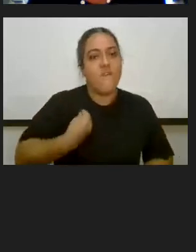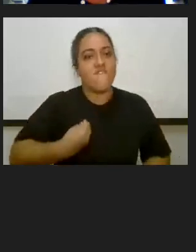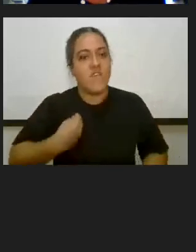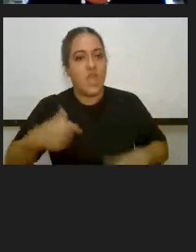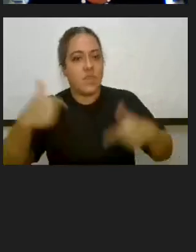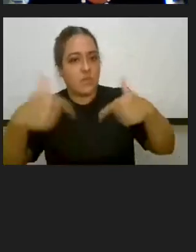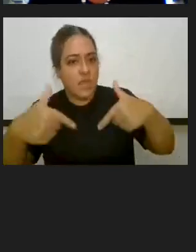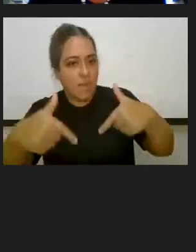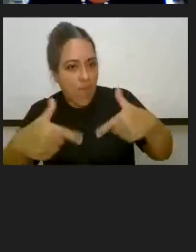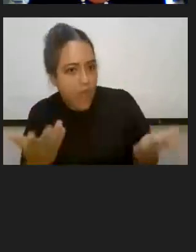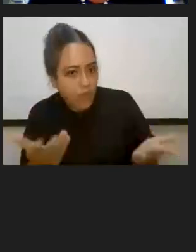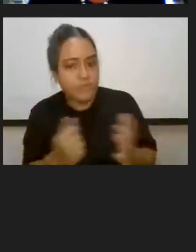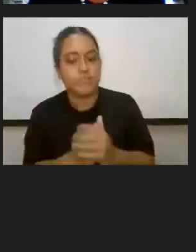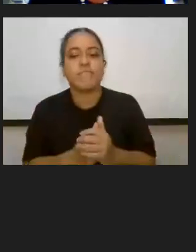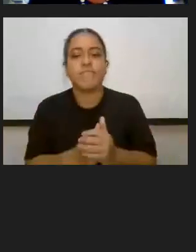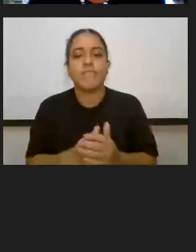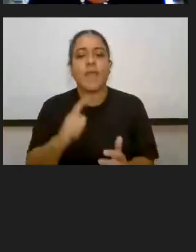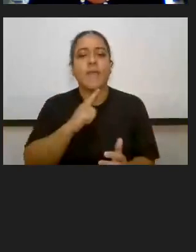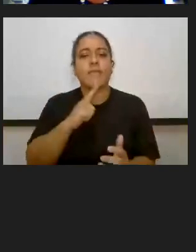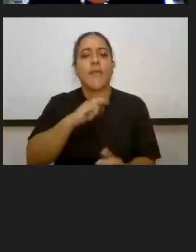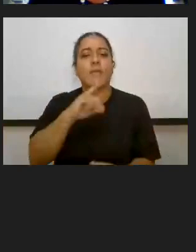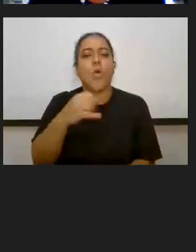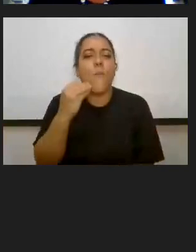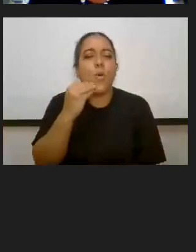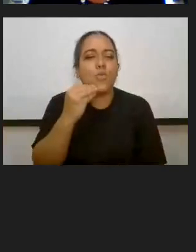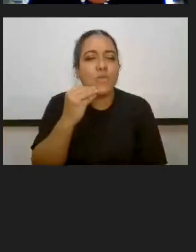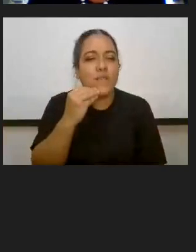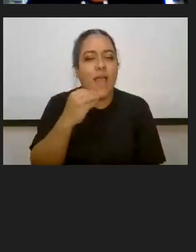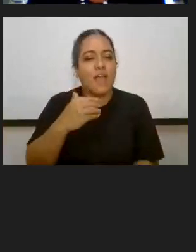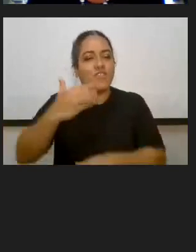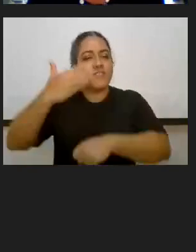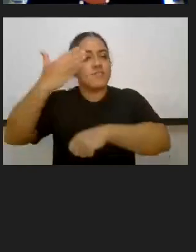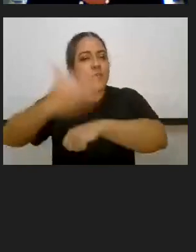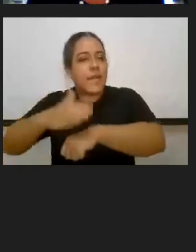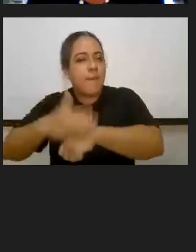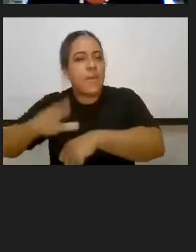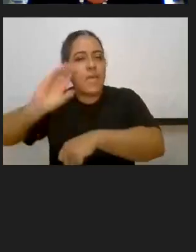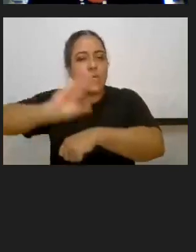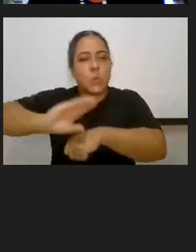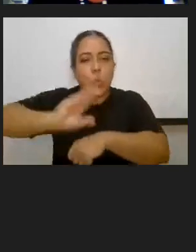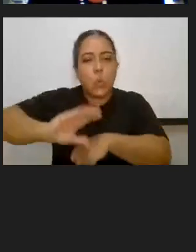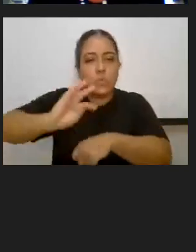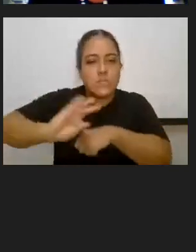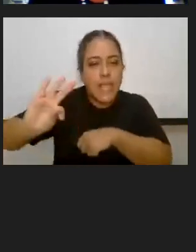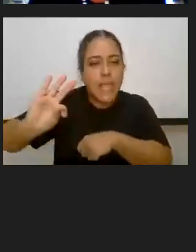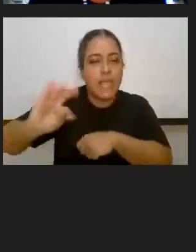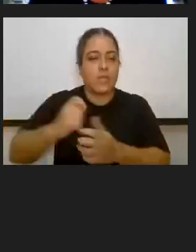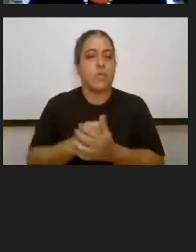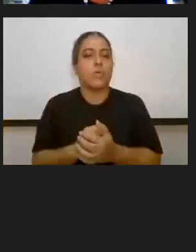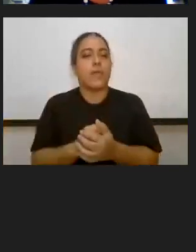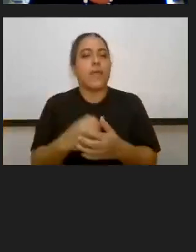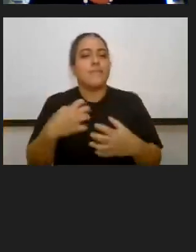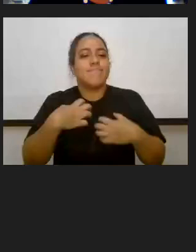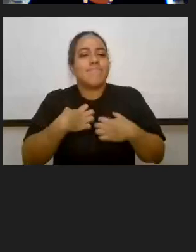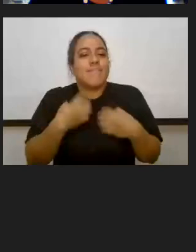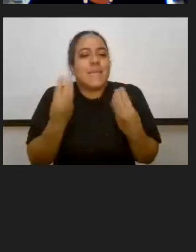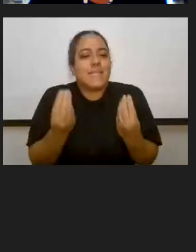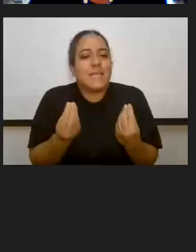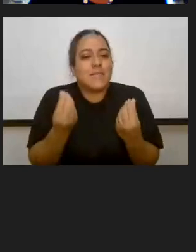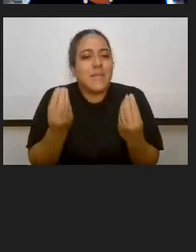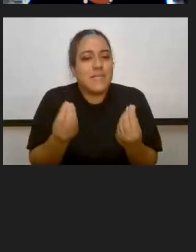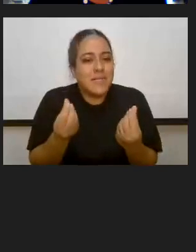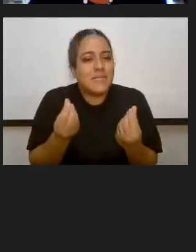aí as oportunidades de treinamento técnico, de sensibilização em relação às temáticas de